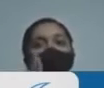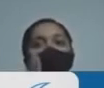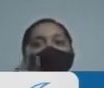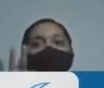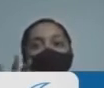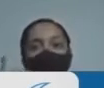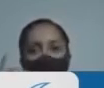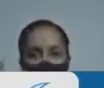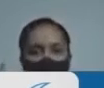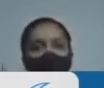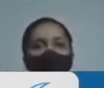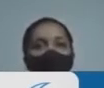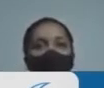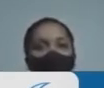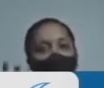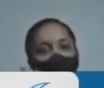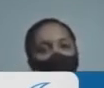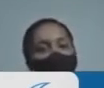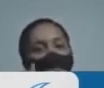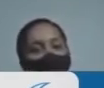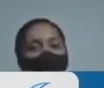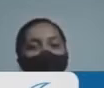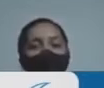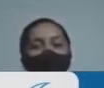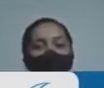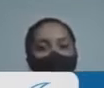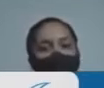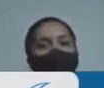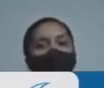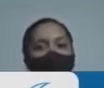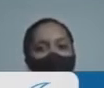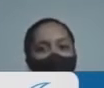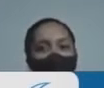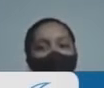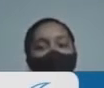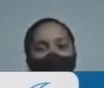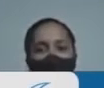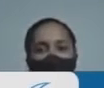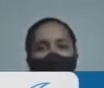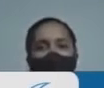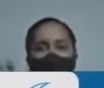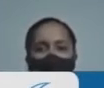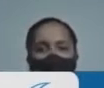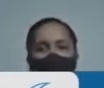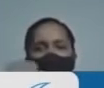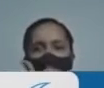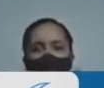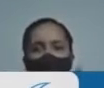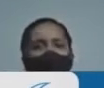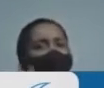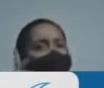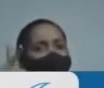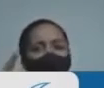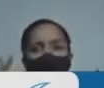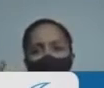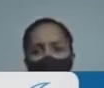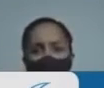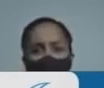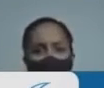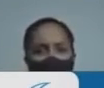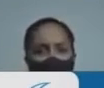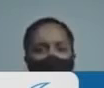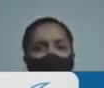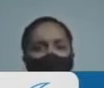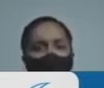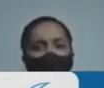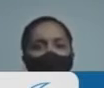transferir as expertises dos grandes centros para as unidades de terapia intensiva que estão nas cidades mais distantes,